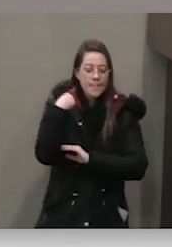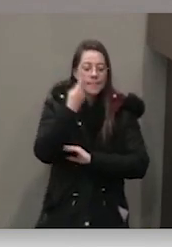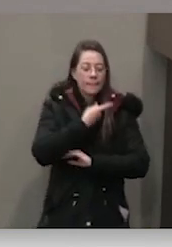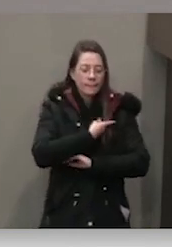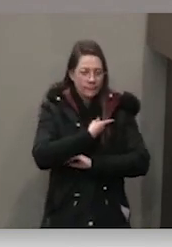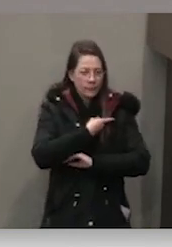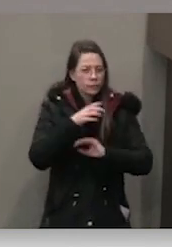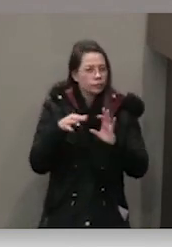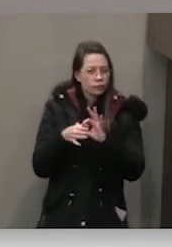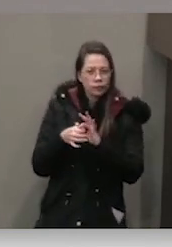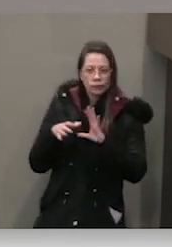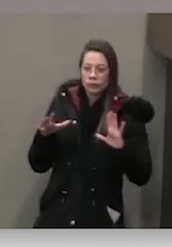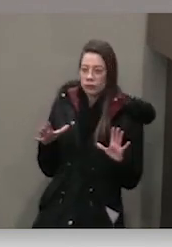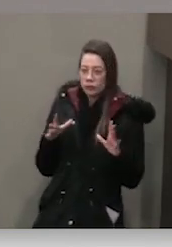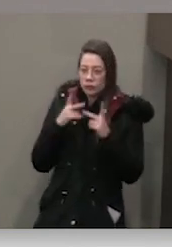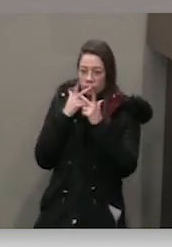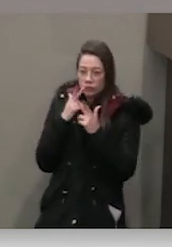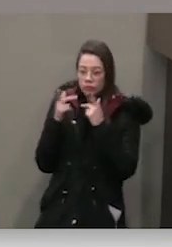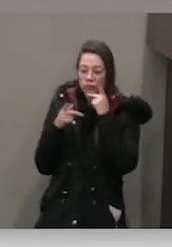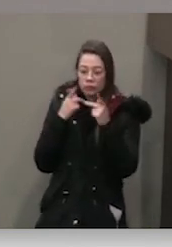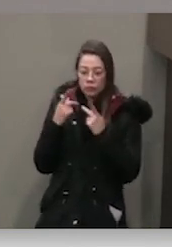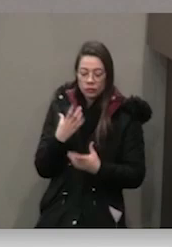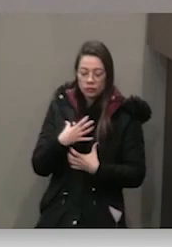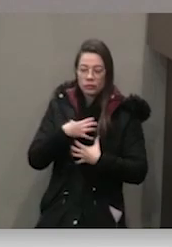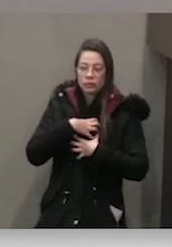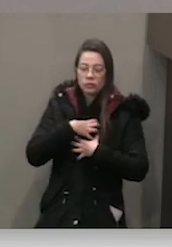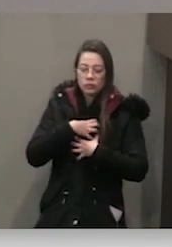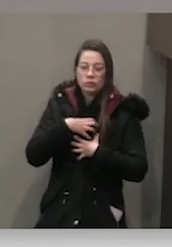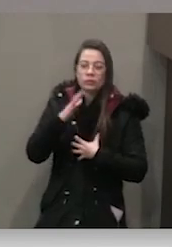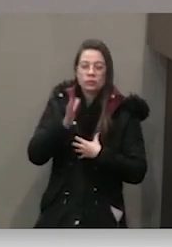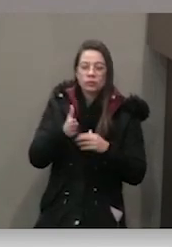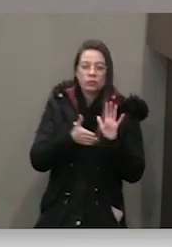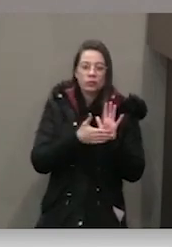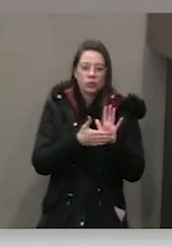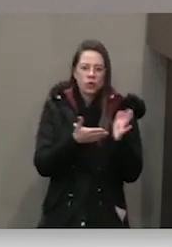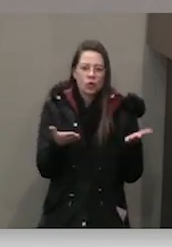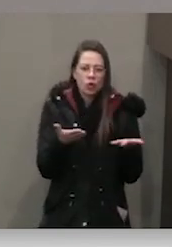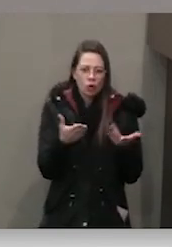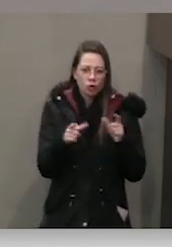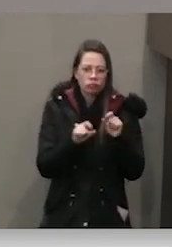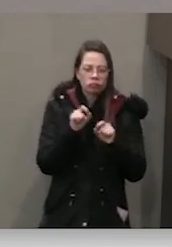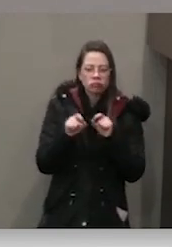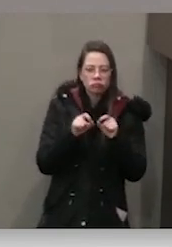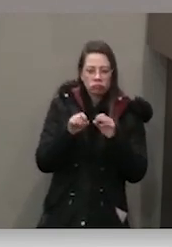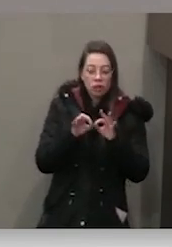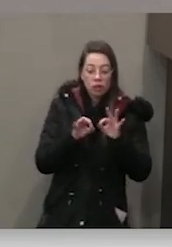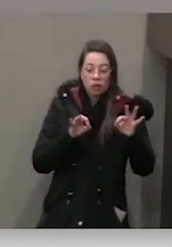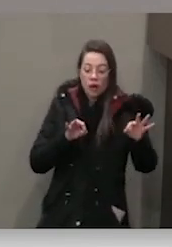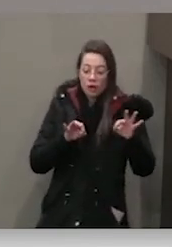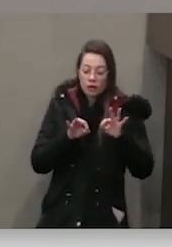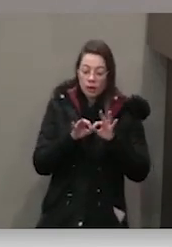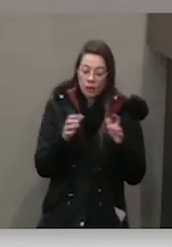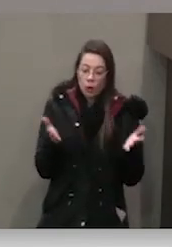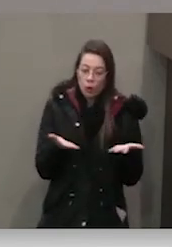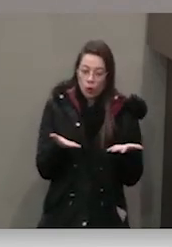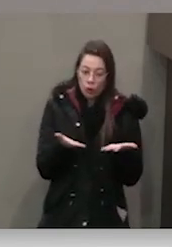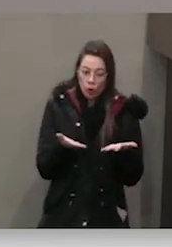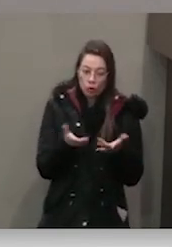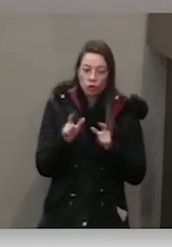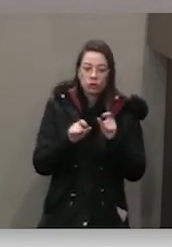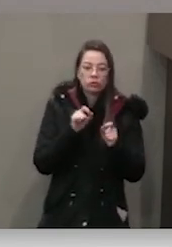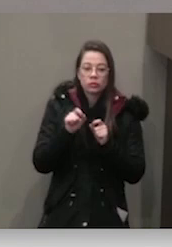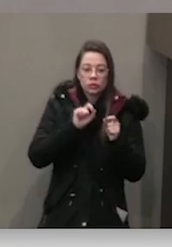disposição, como disse a Carol, a forma, né, que está sendo proposta hoje, a metragem proposta hoje foi